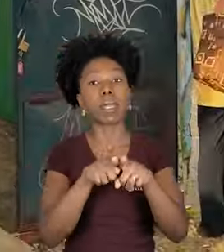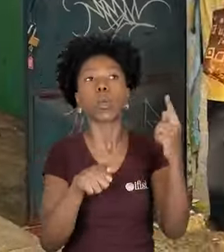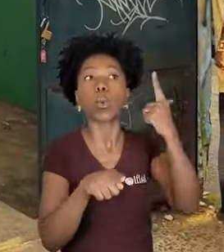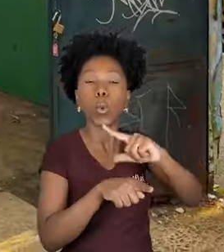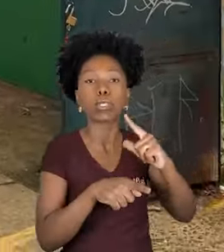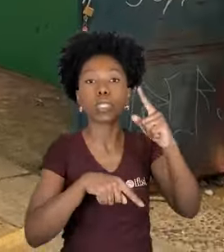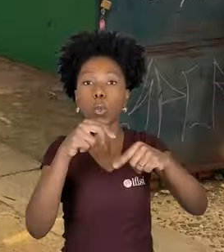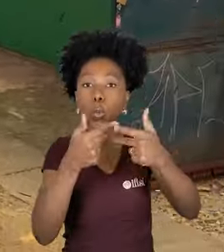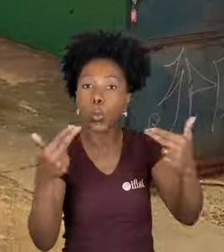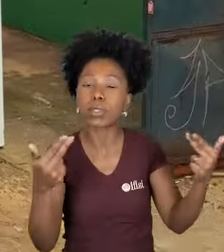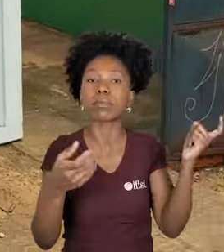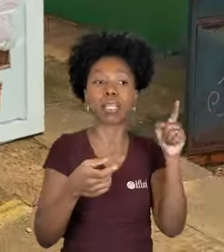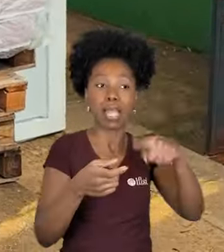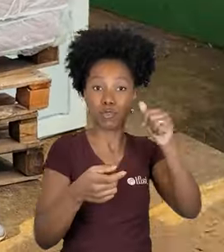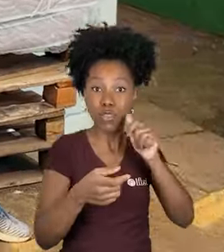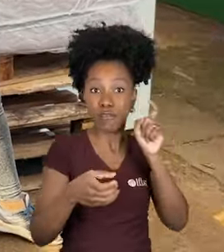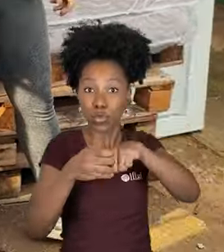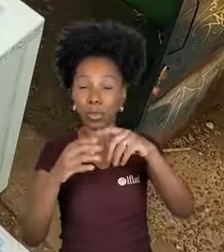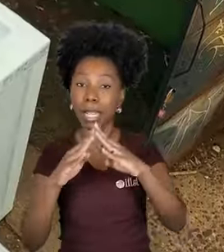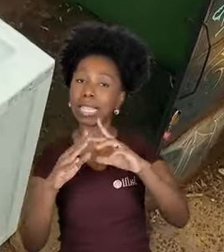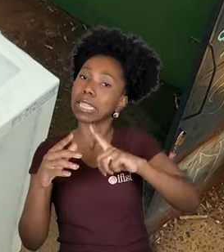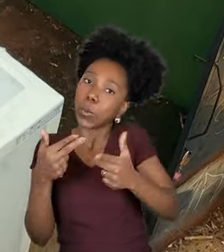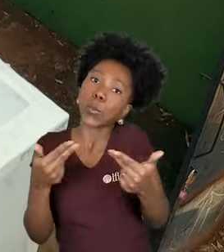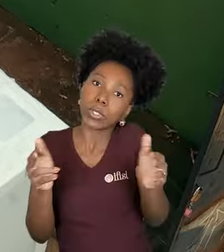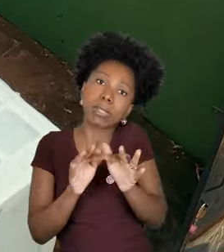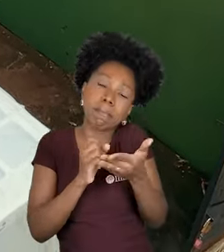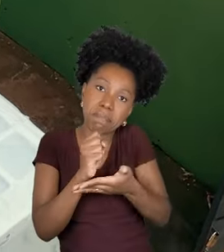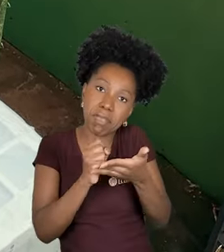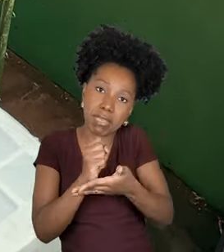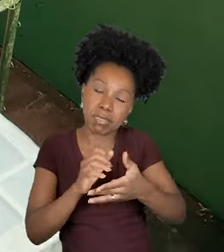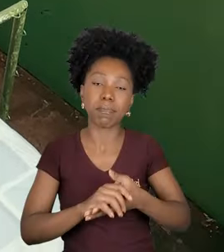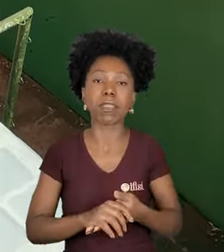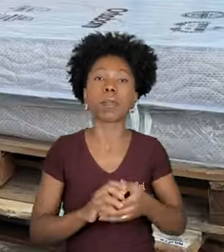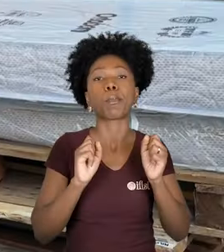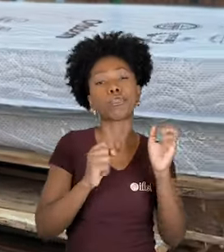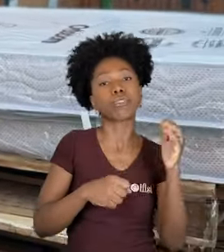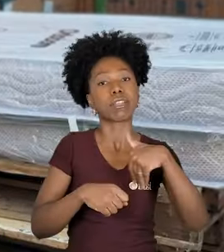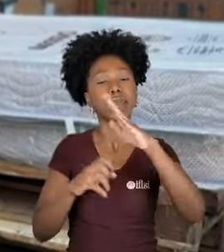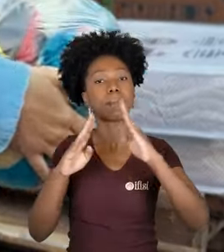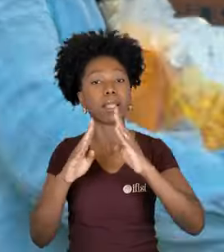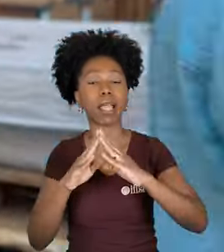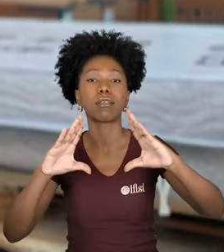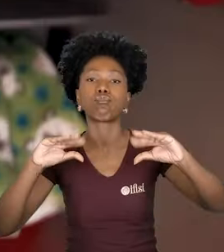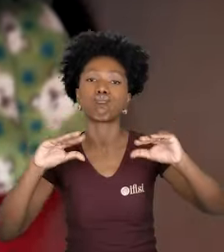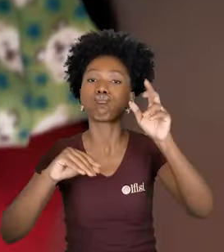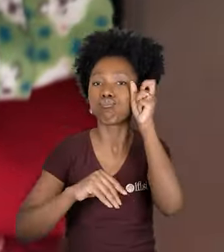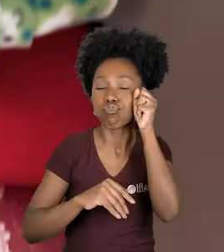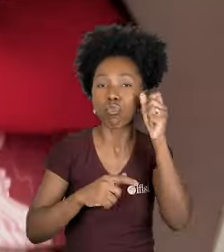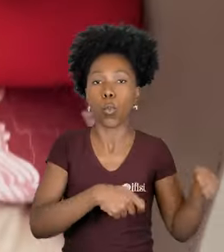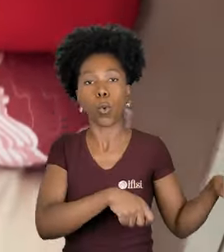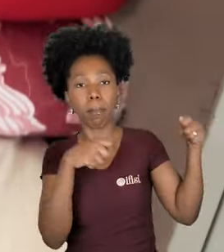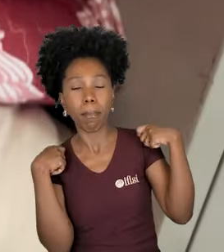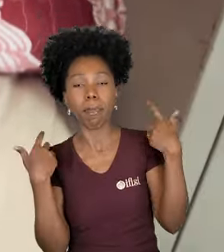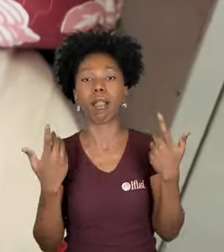de itens para que as pessoas possam voltar para casa com o mínimo de dignidade. Então. E ganhando assim as nossas coisas, por exemplo, podendo levar para casa um colchão, uma coberta,